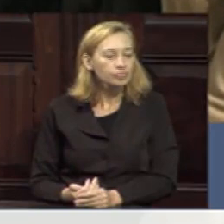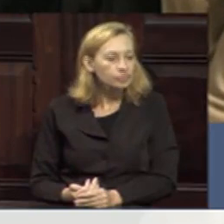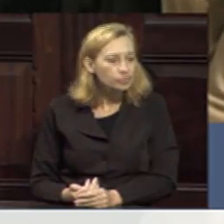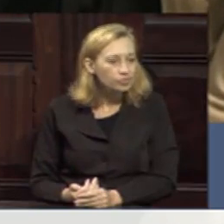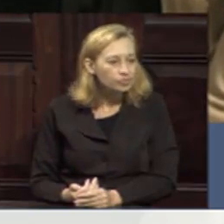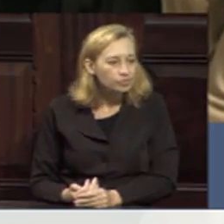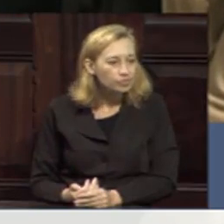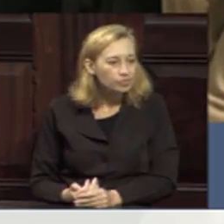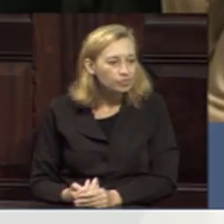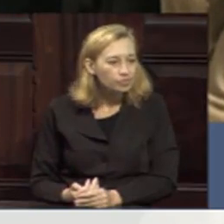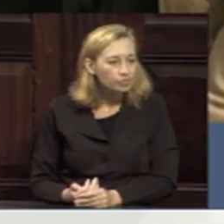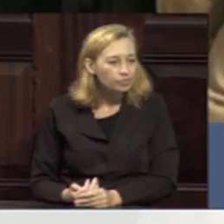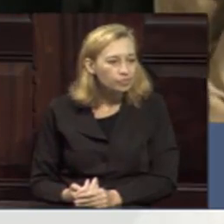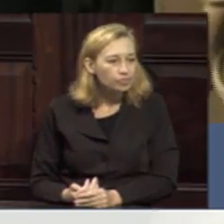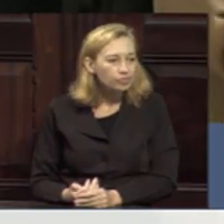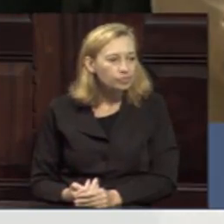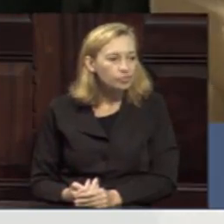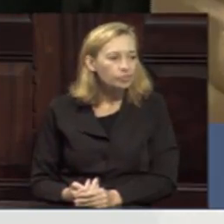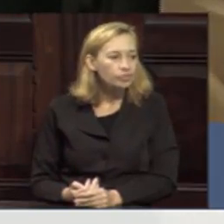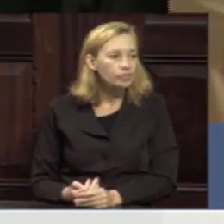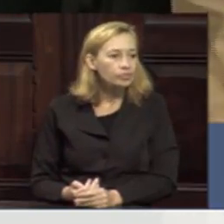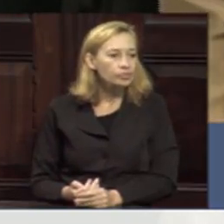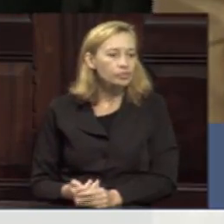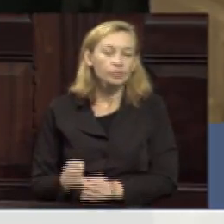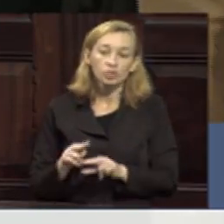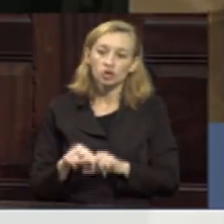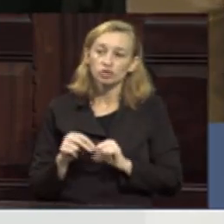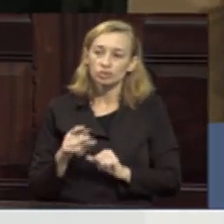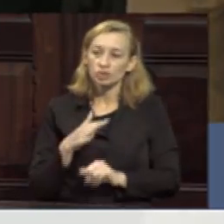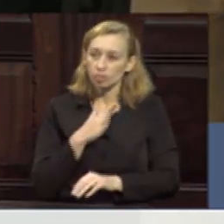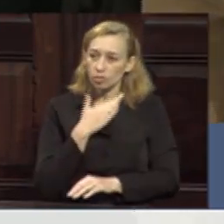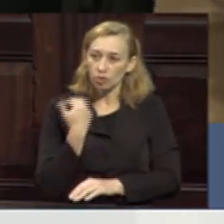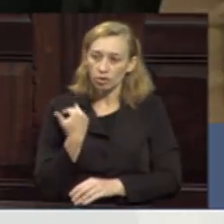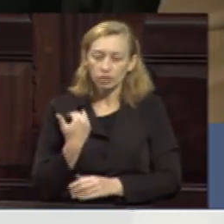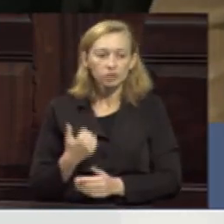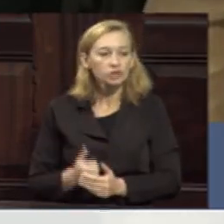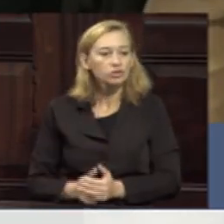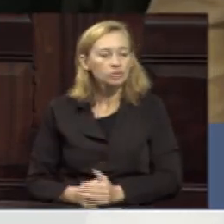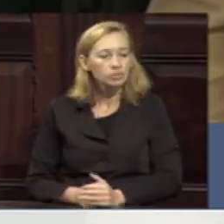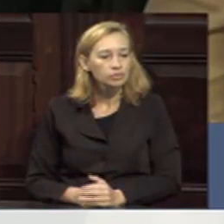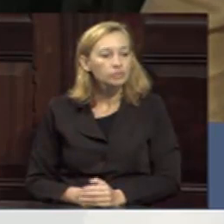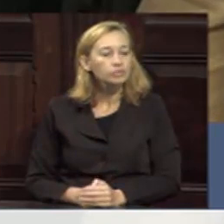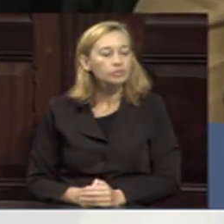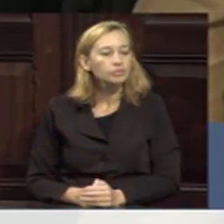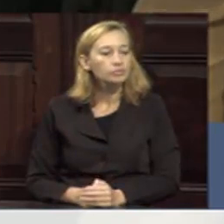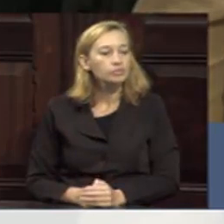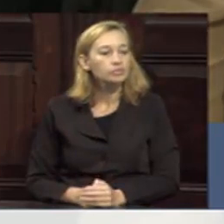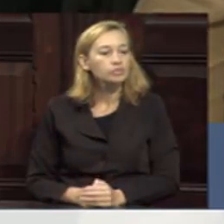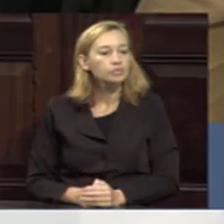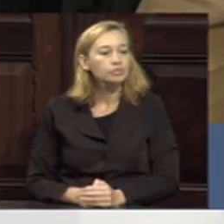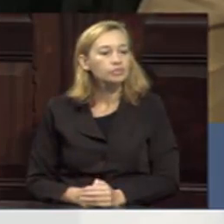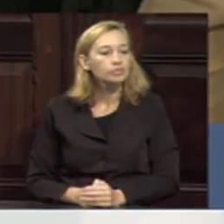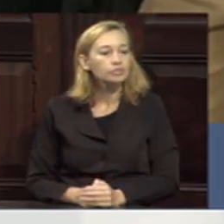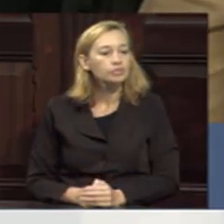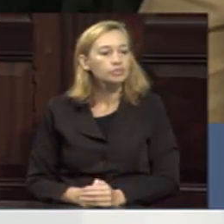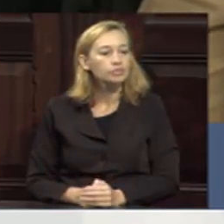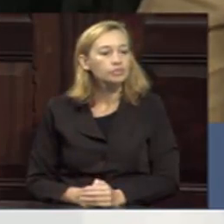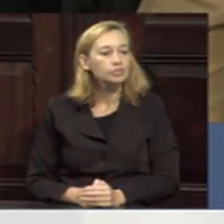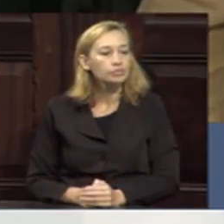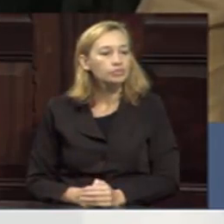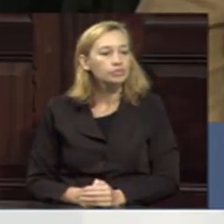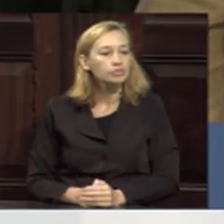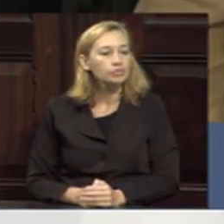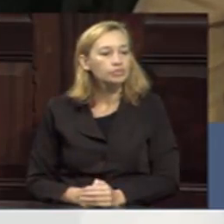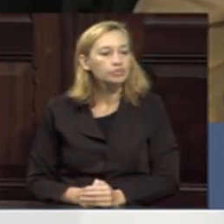esse assassinato, com todos os indícios de ser uma execução, inclusive de